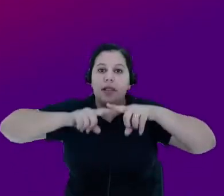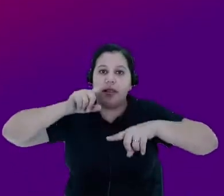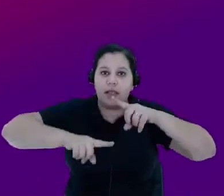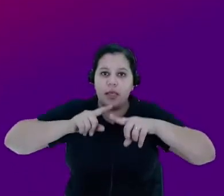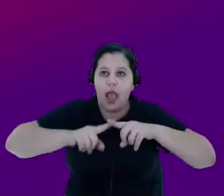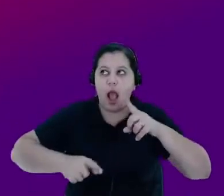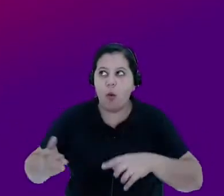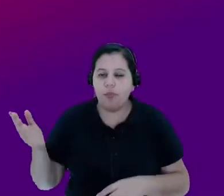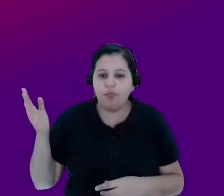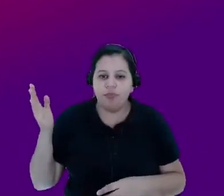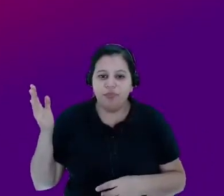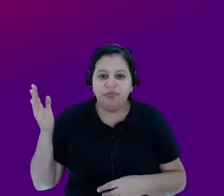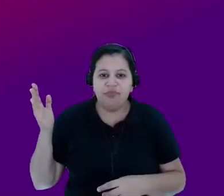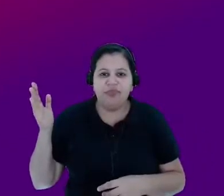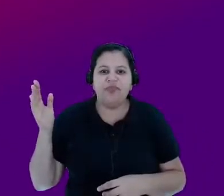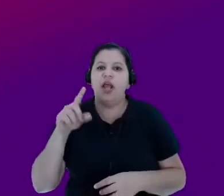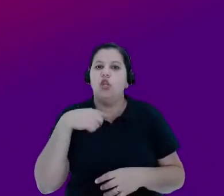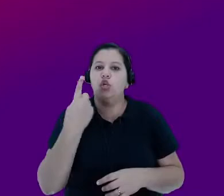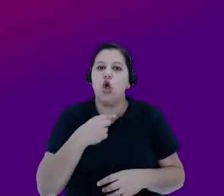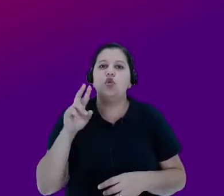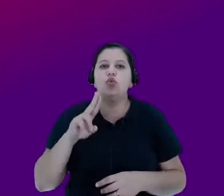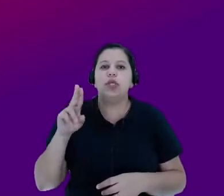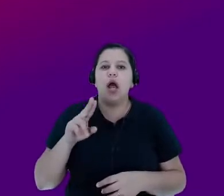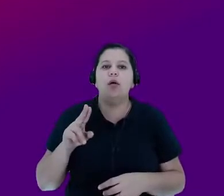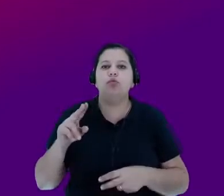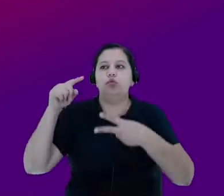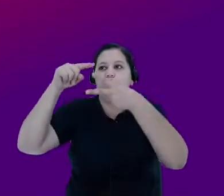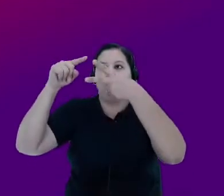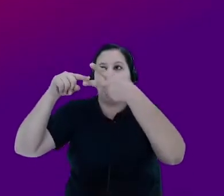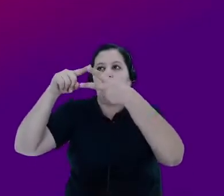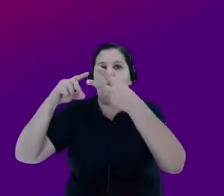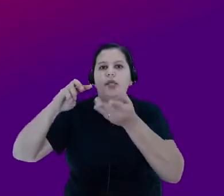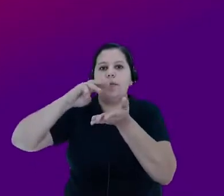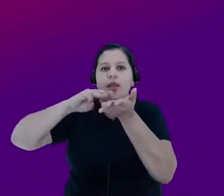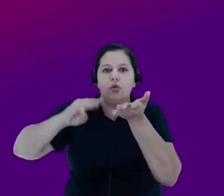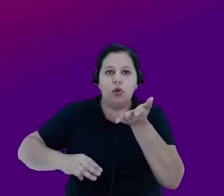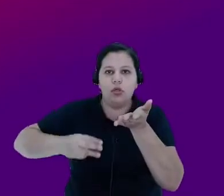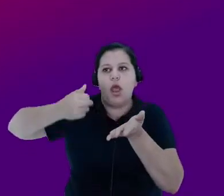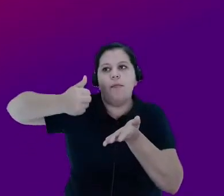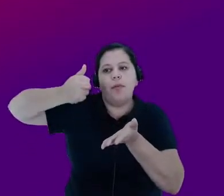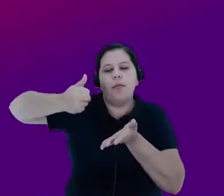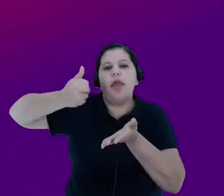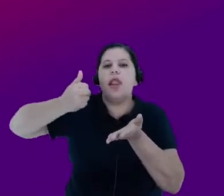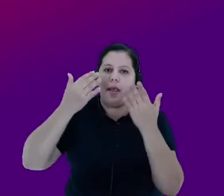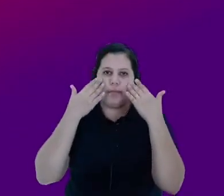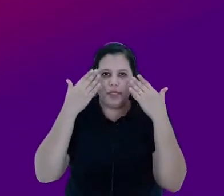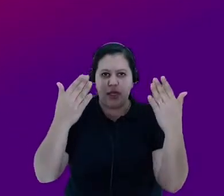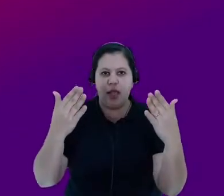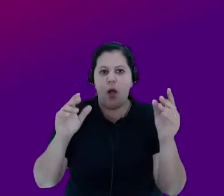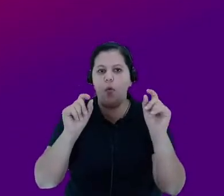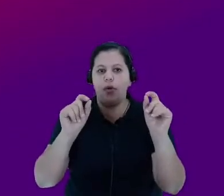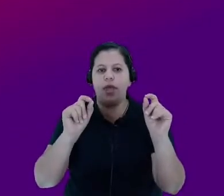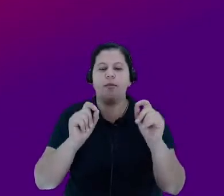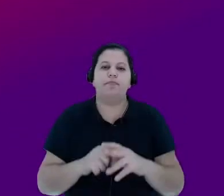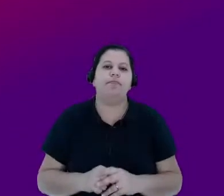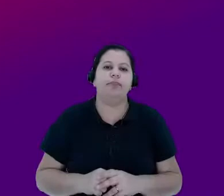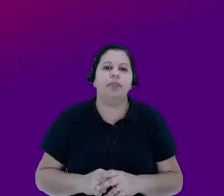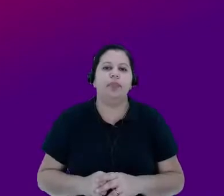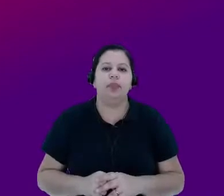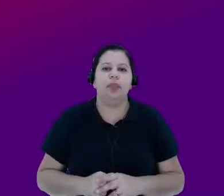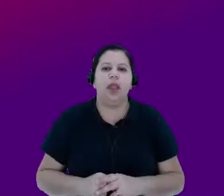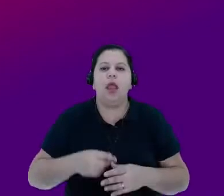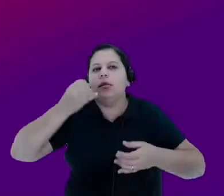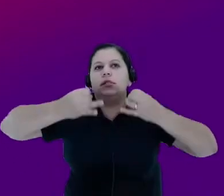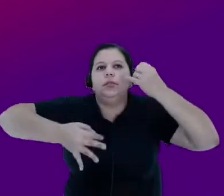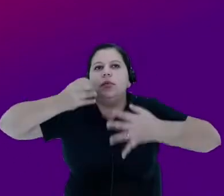duas metodologias, tá? A primeira delas, que é inclusive a primeira parte da nossa apresentação, é falar um pouco sobre a percepção